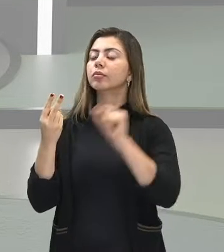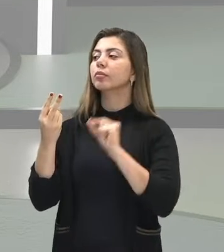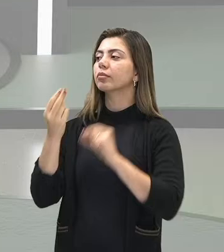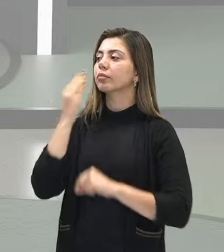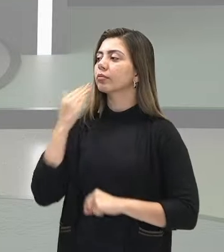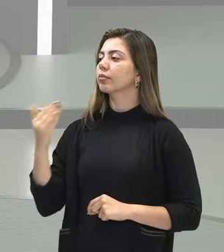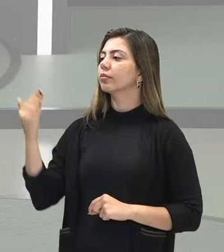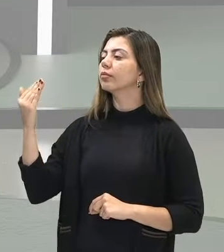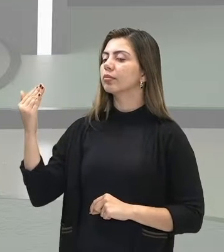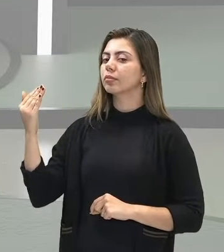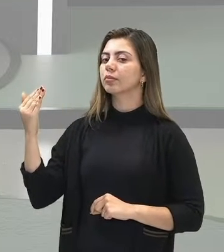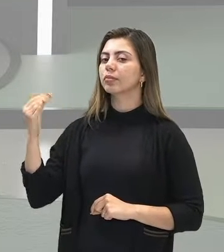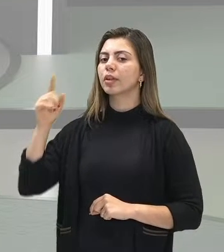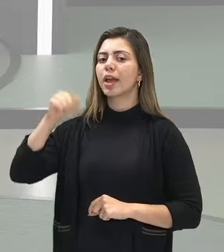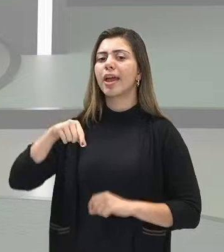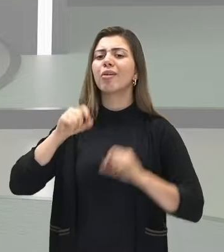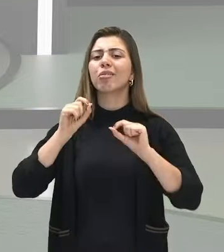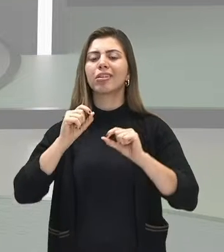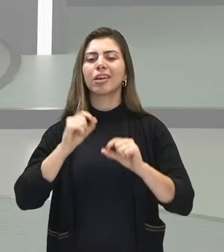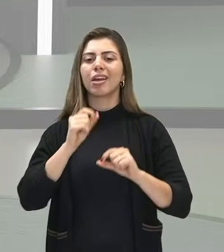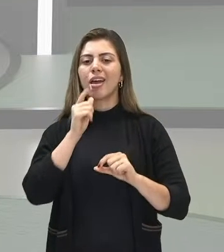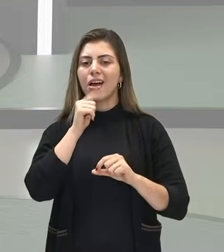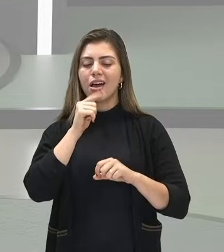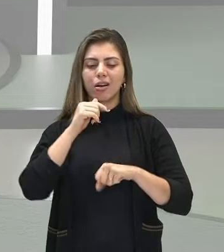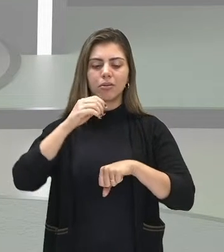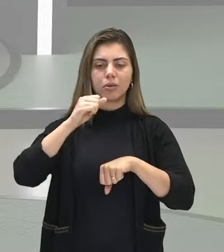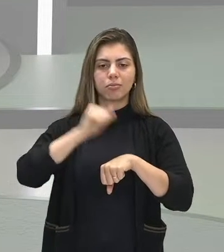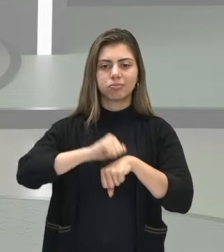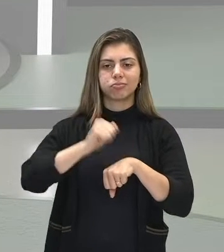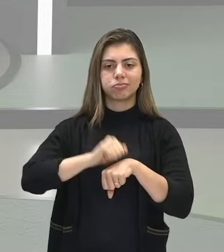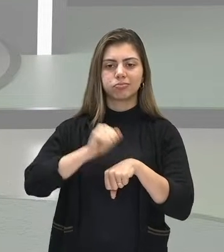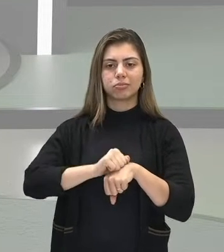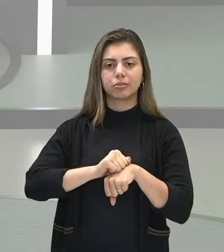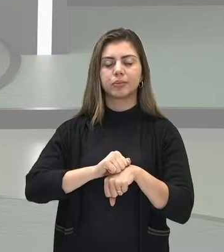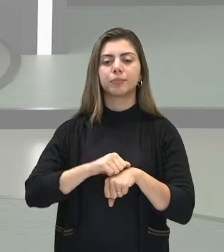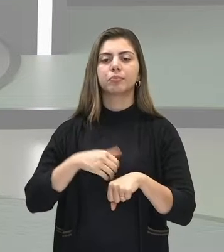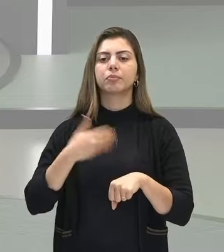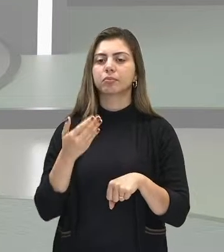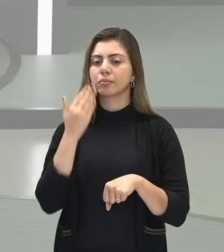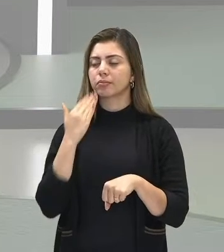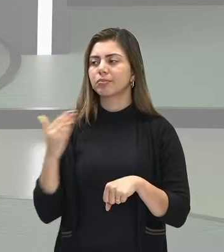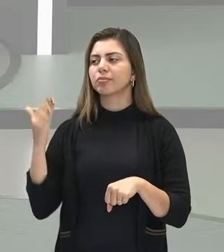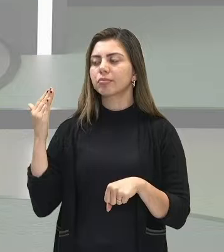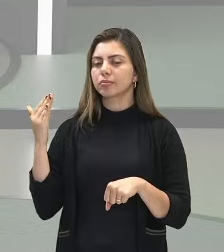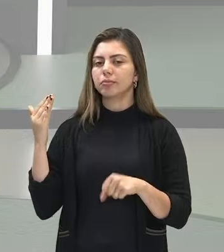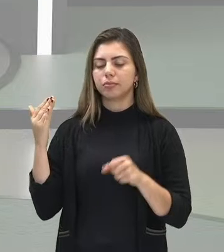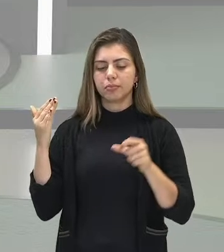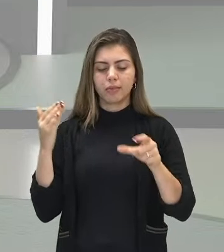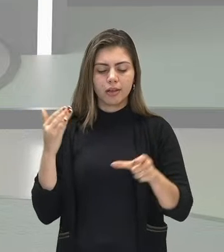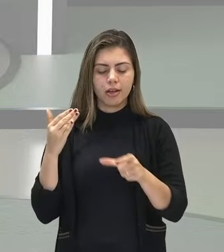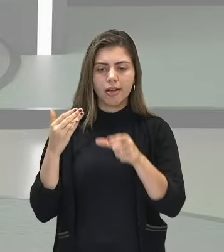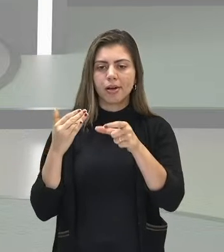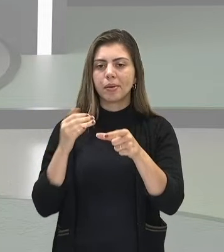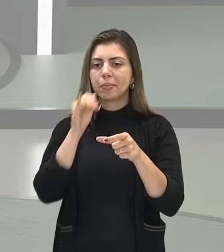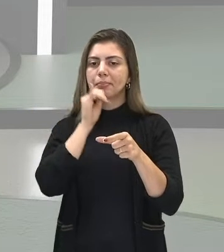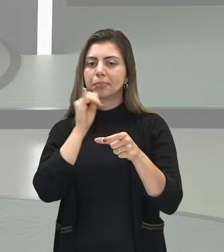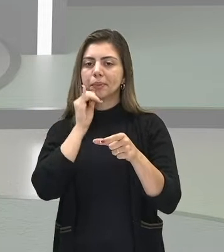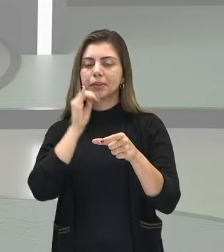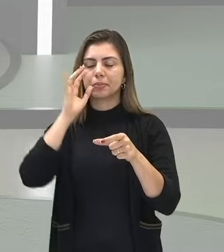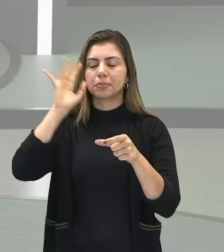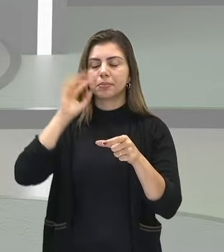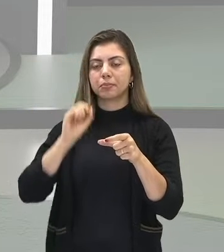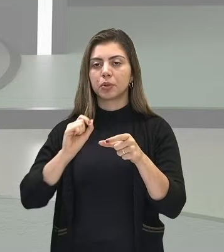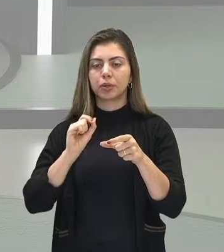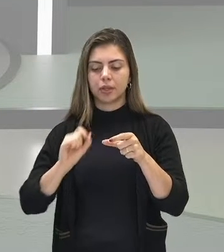um pedaço de gelo, não é verdade? Se eu pegar esse pedacinho de gelo e colocar em cima de